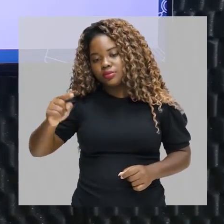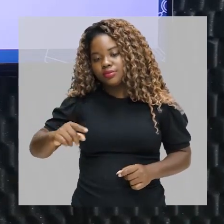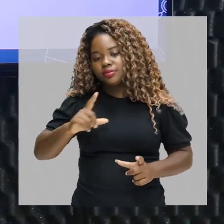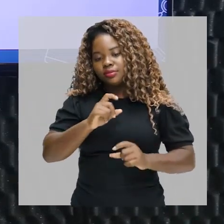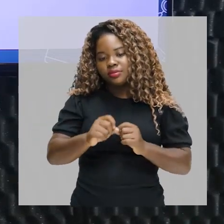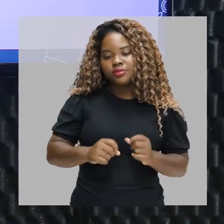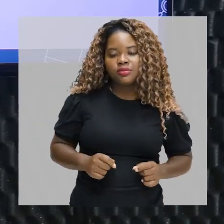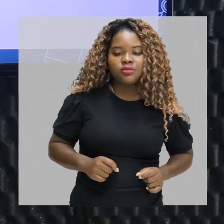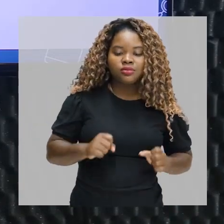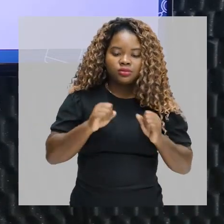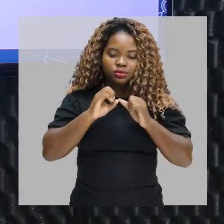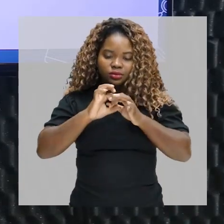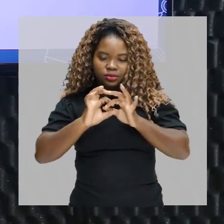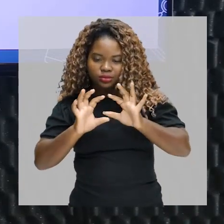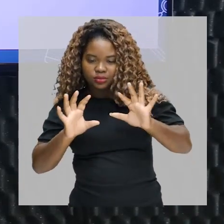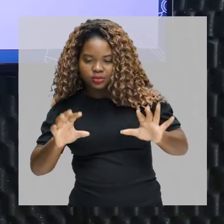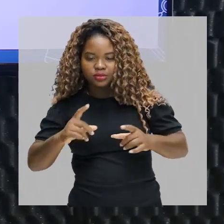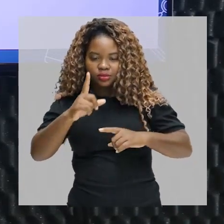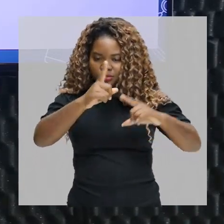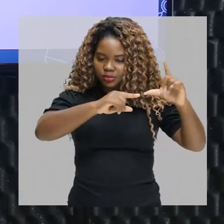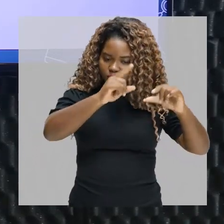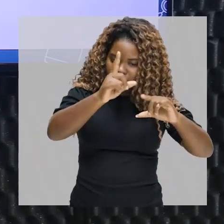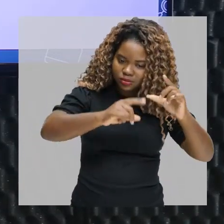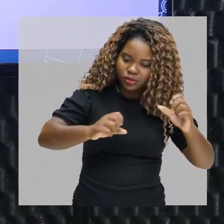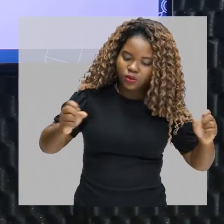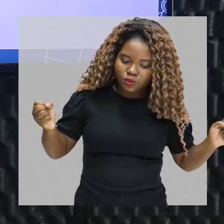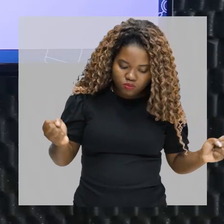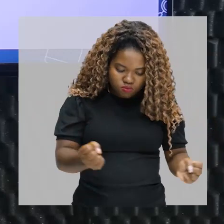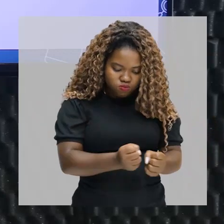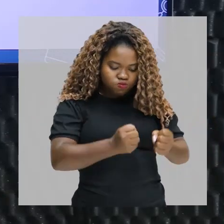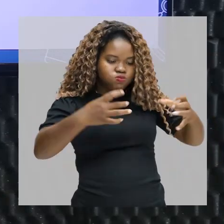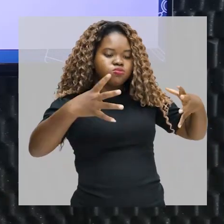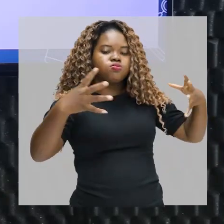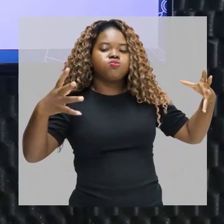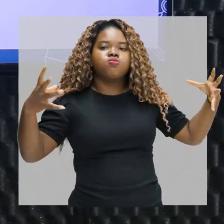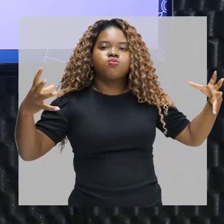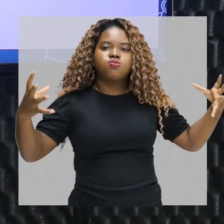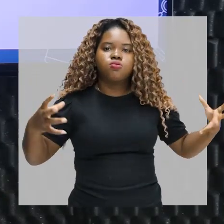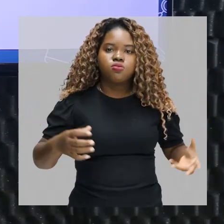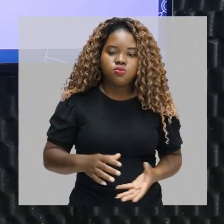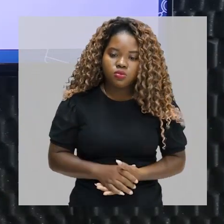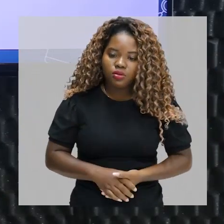de estrelas, tá certo? Ou a partir de explosões de